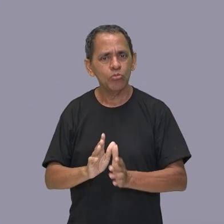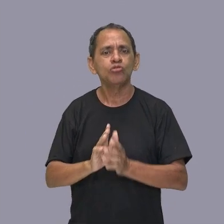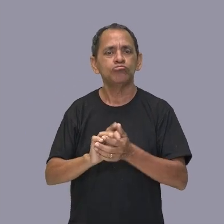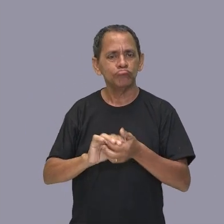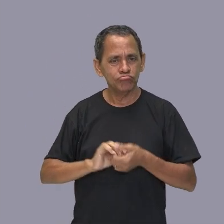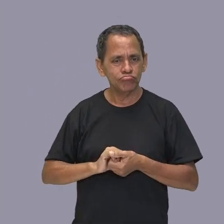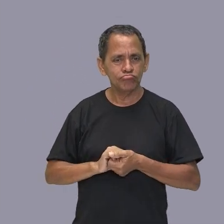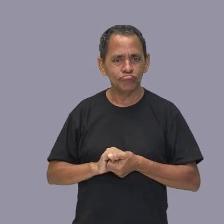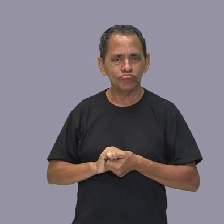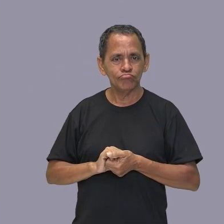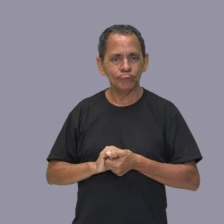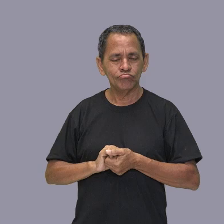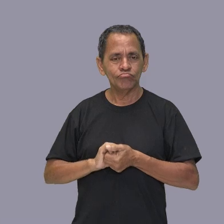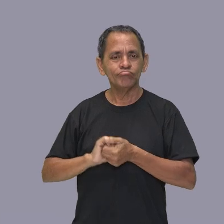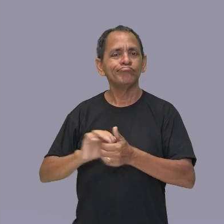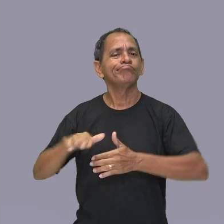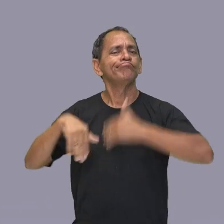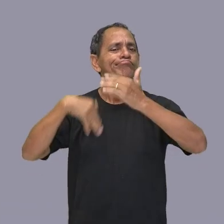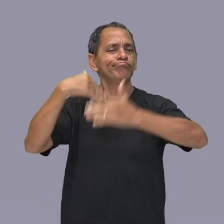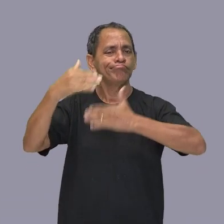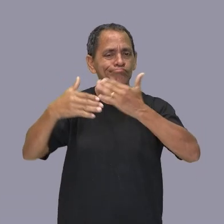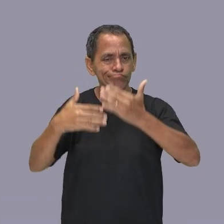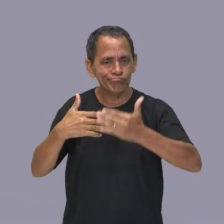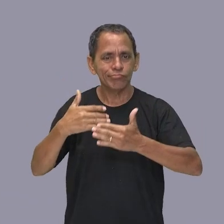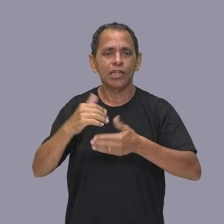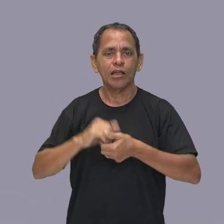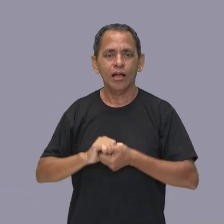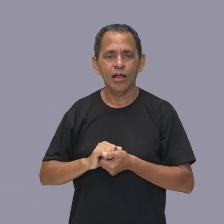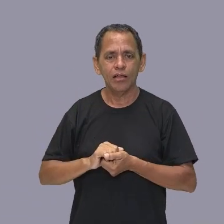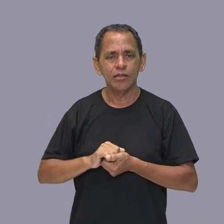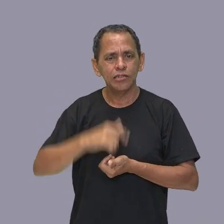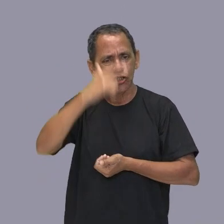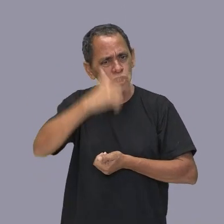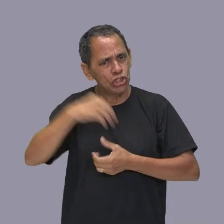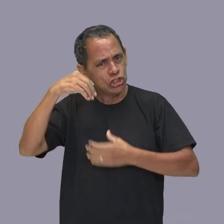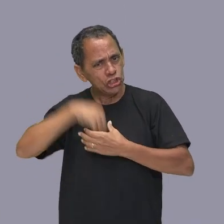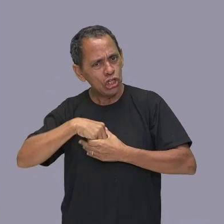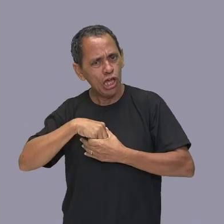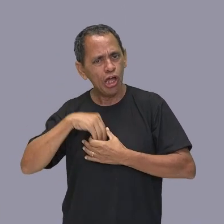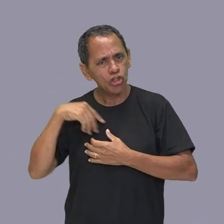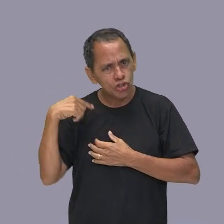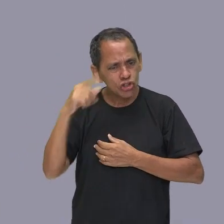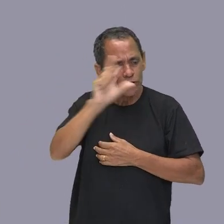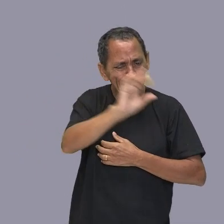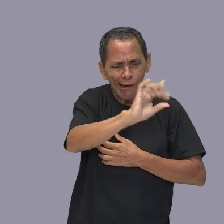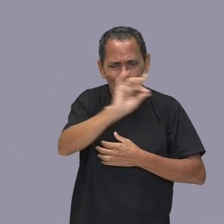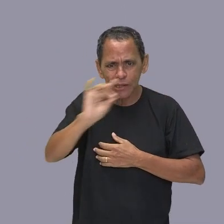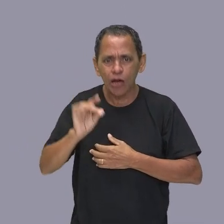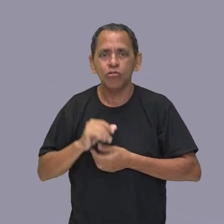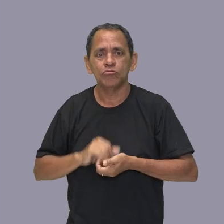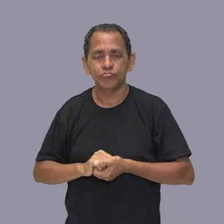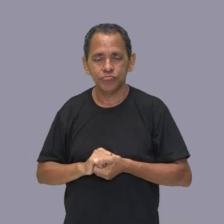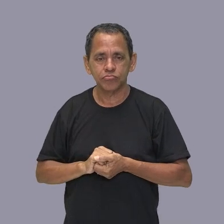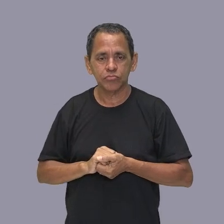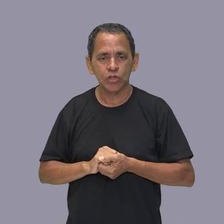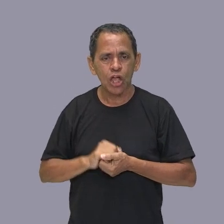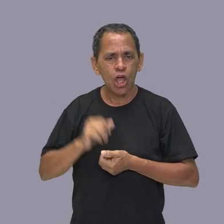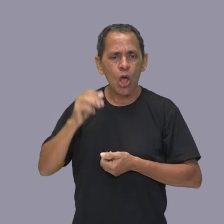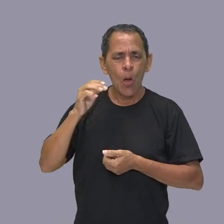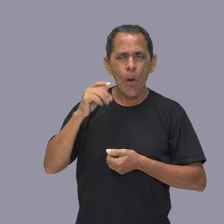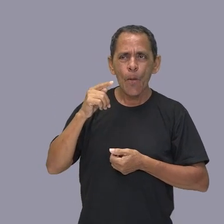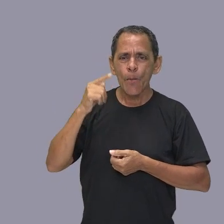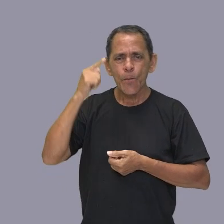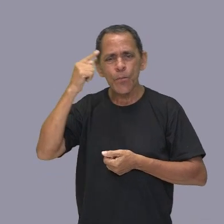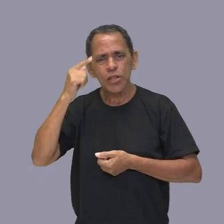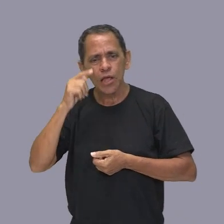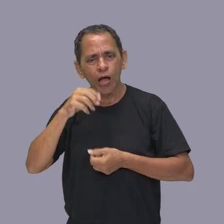em todos nós. E conforme deixamos nossa própria luz brilhar, inconscientemente damos às